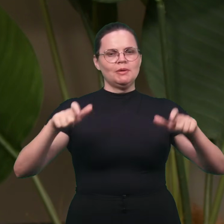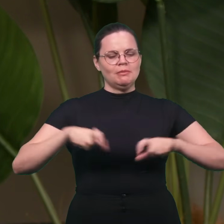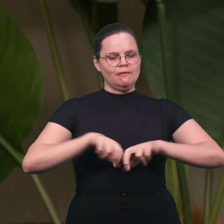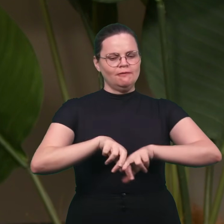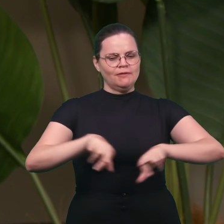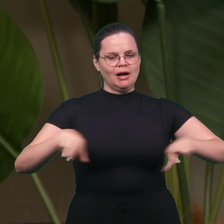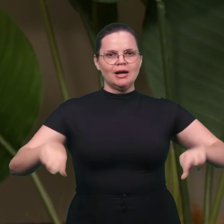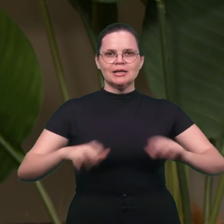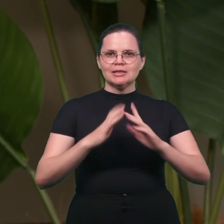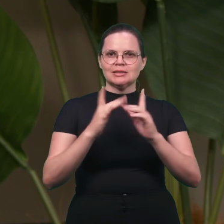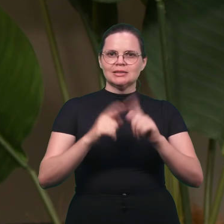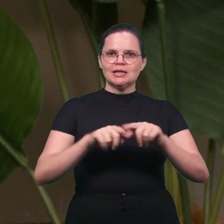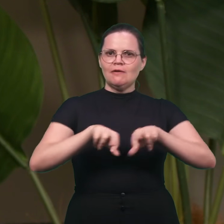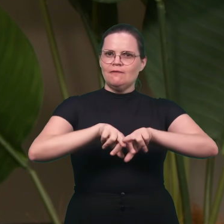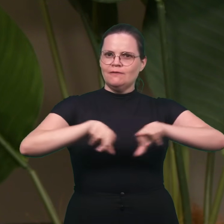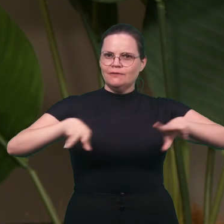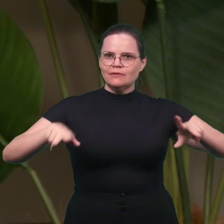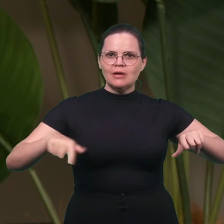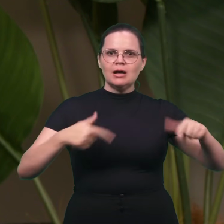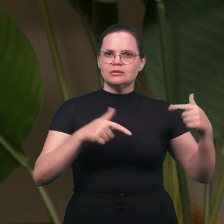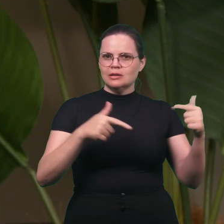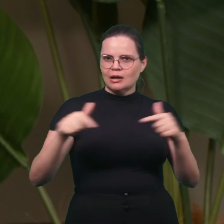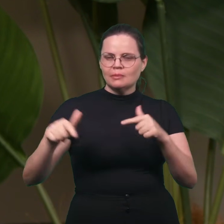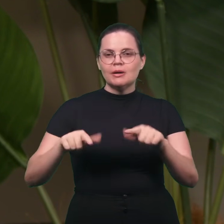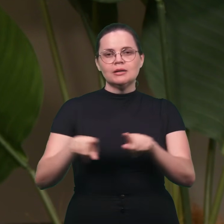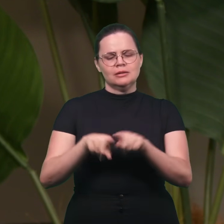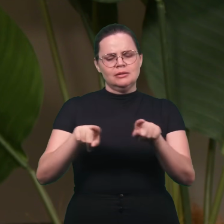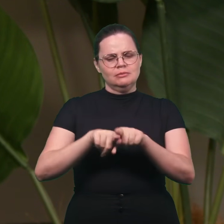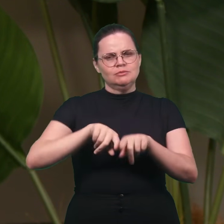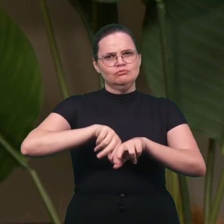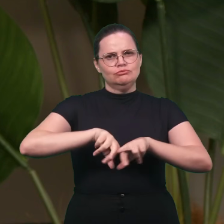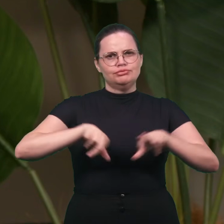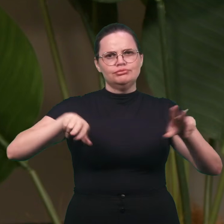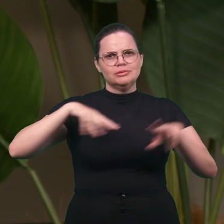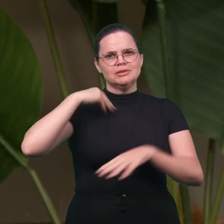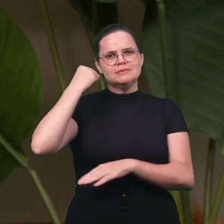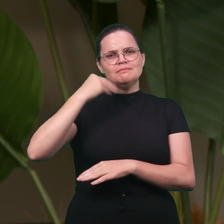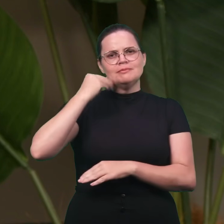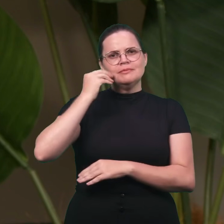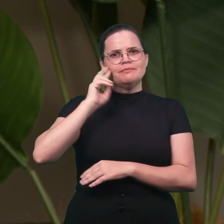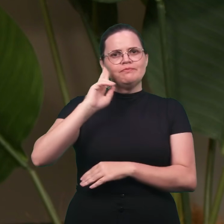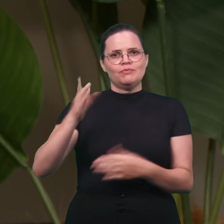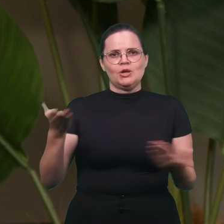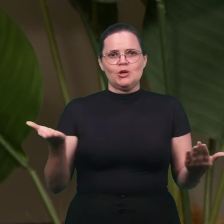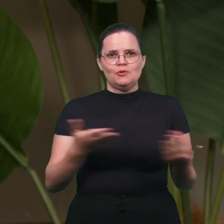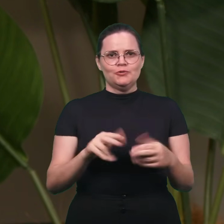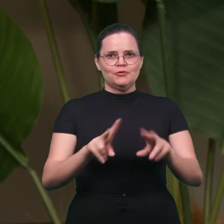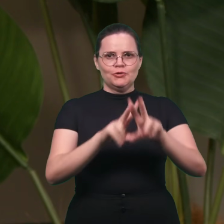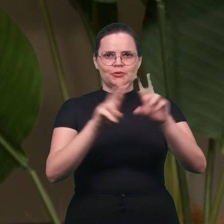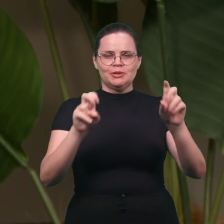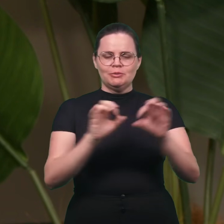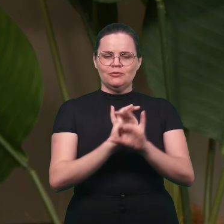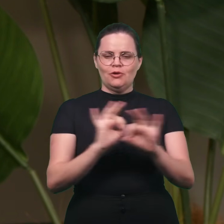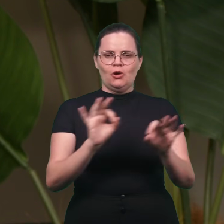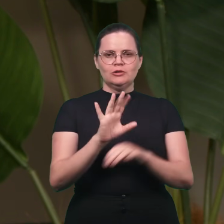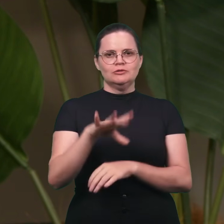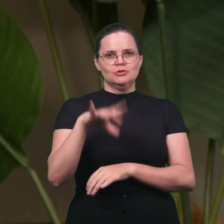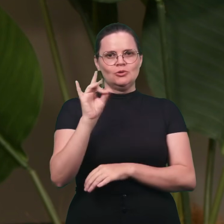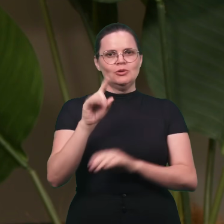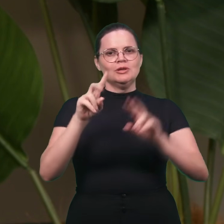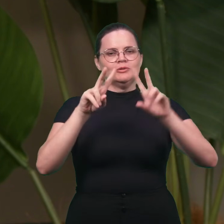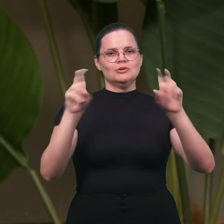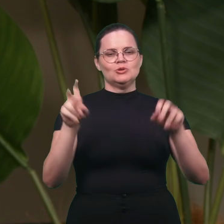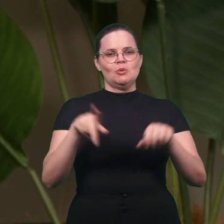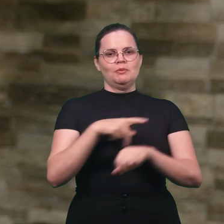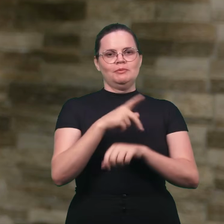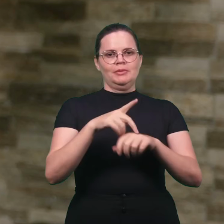igrejas, muitos trabalhos e muitas experiências com o Senhor, e muito bem escolhido o tema de hoje para a igreja lá no